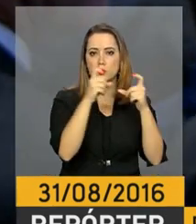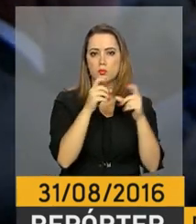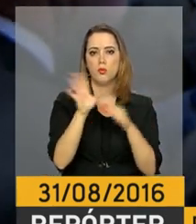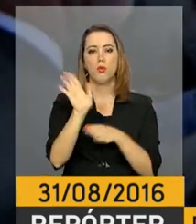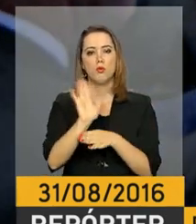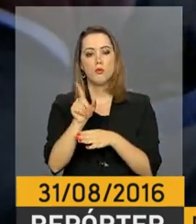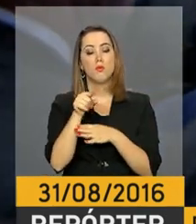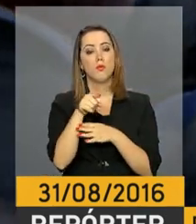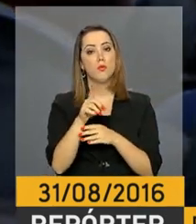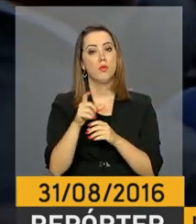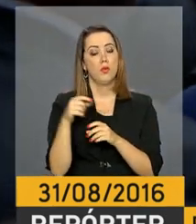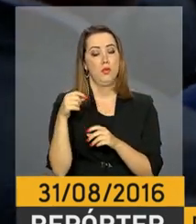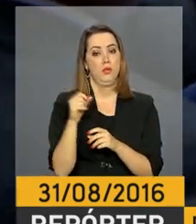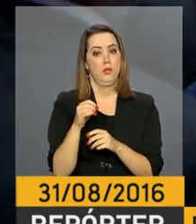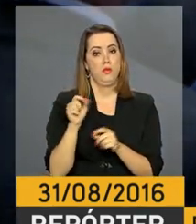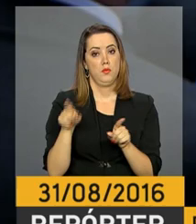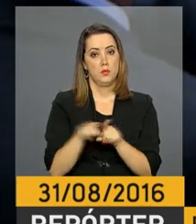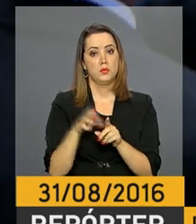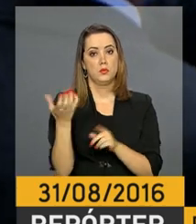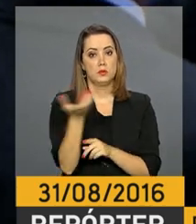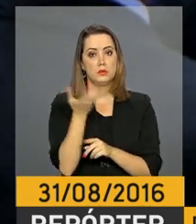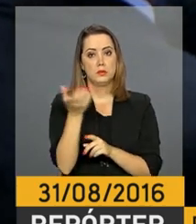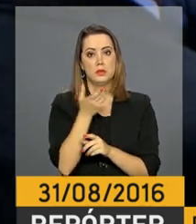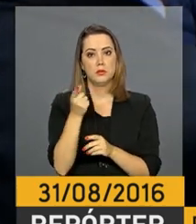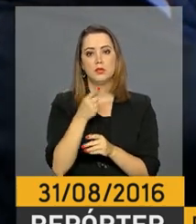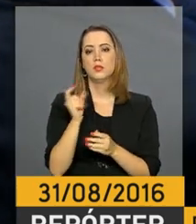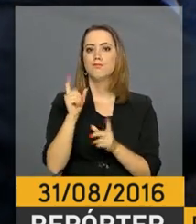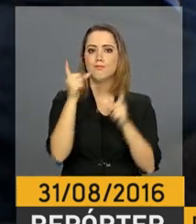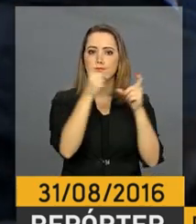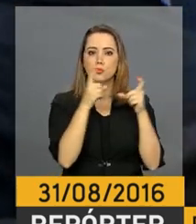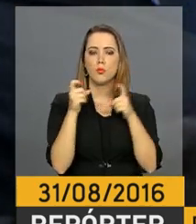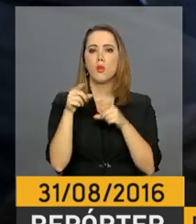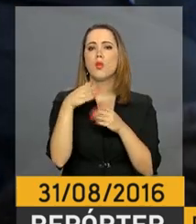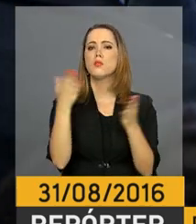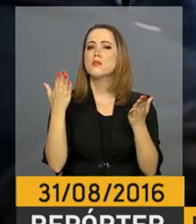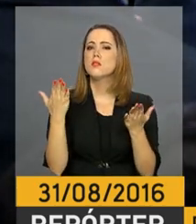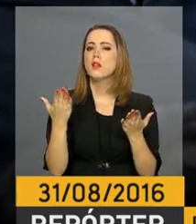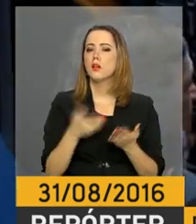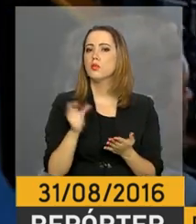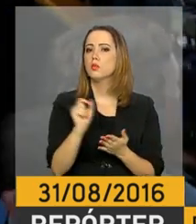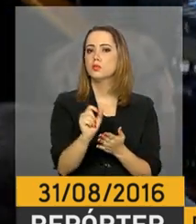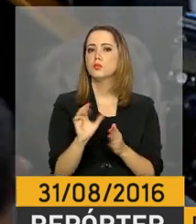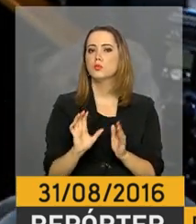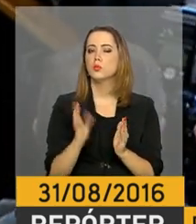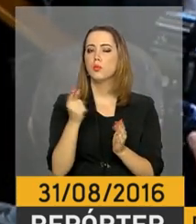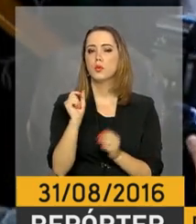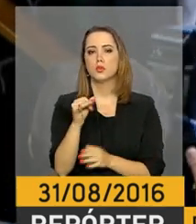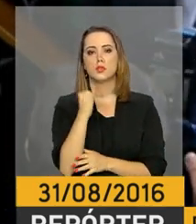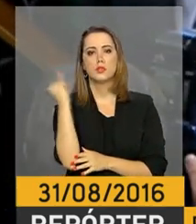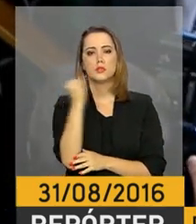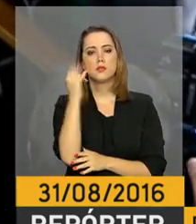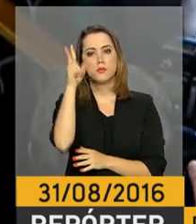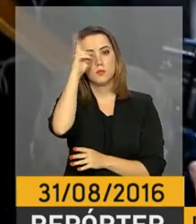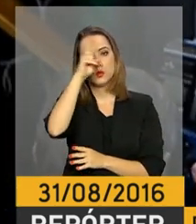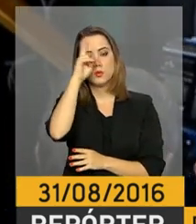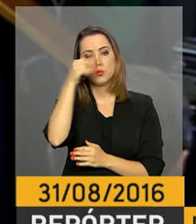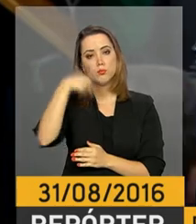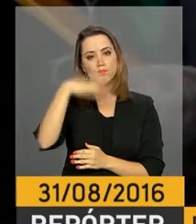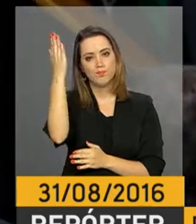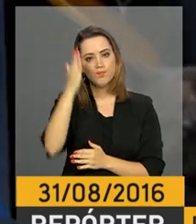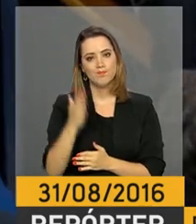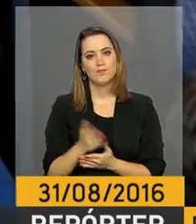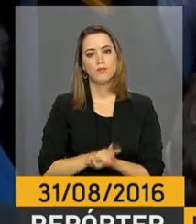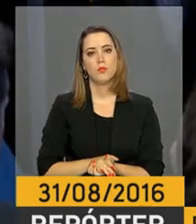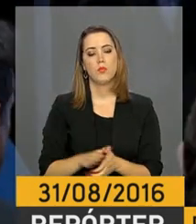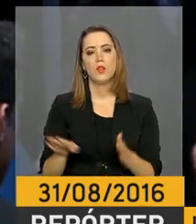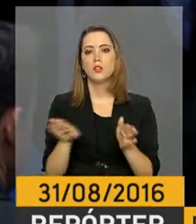filmando, querendo registrar este momento histórico para o país. Michel Temer chegou